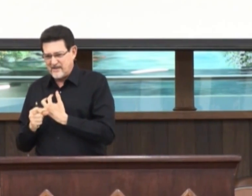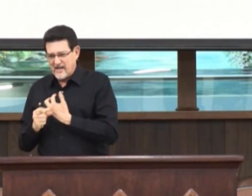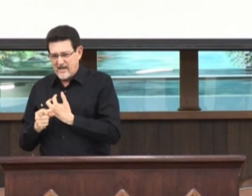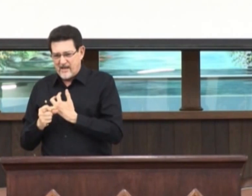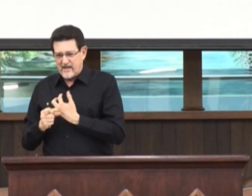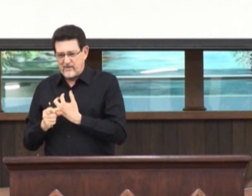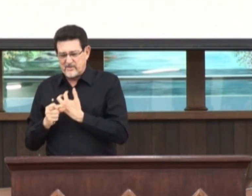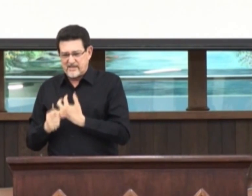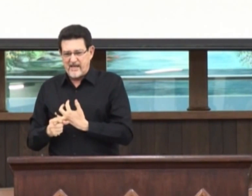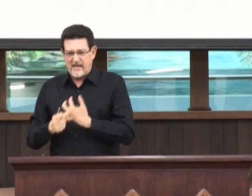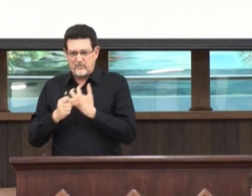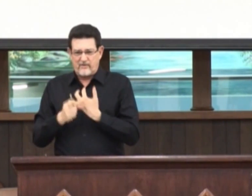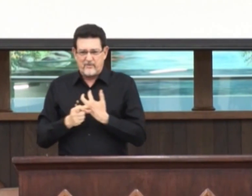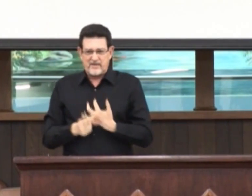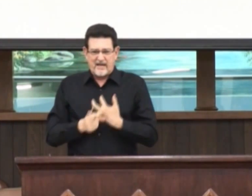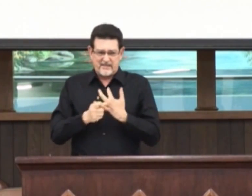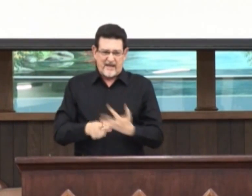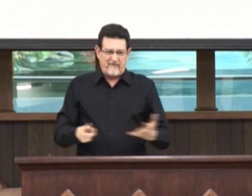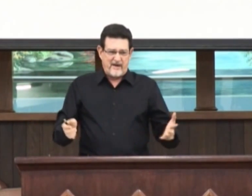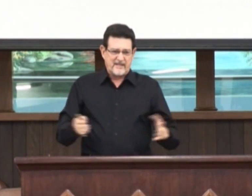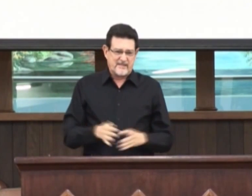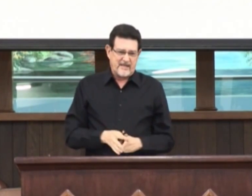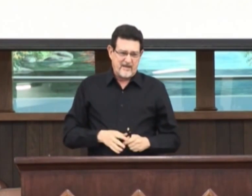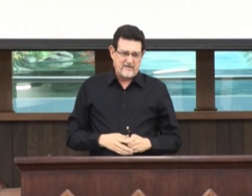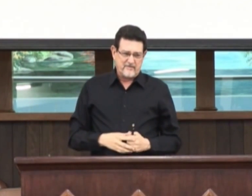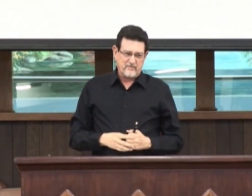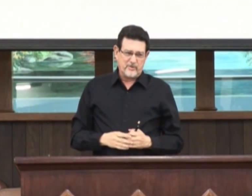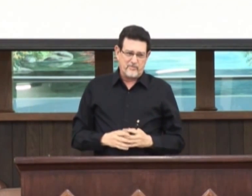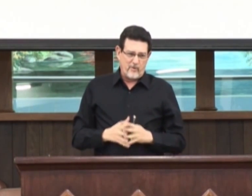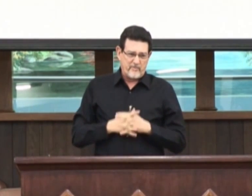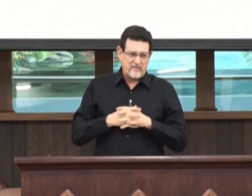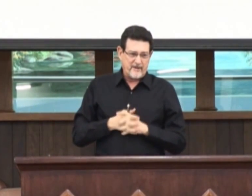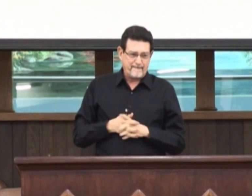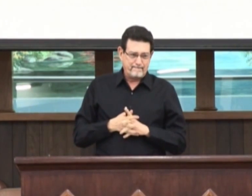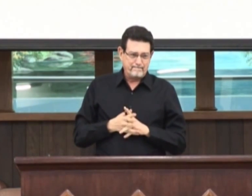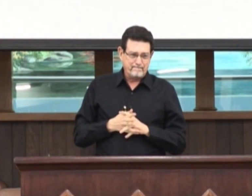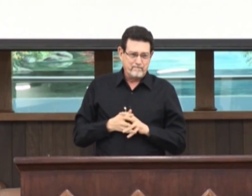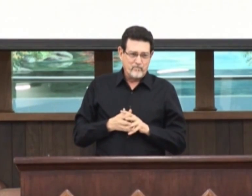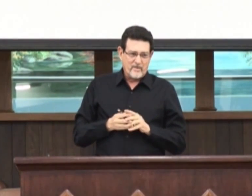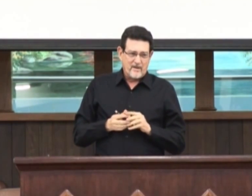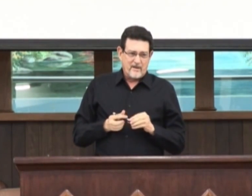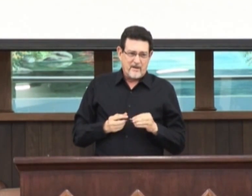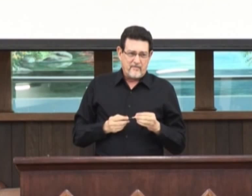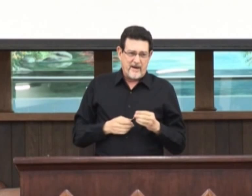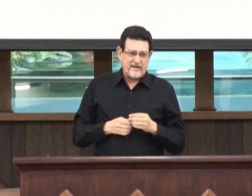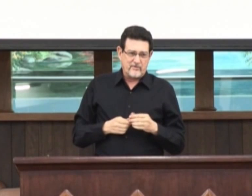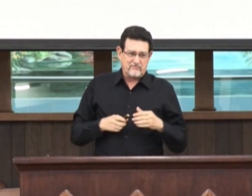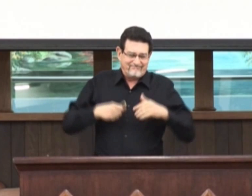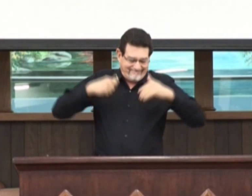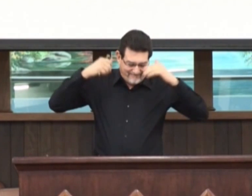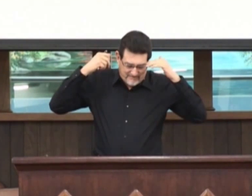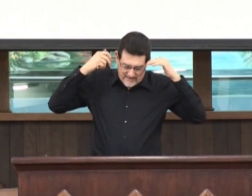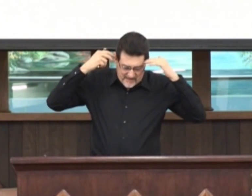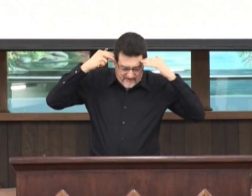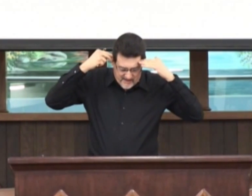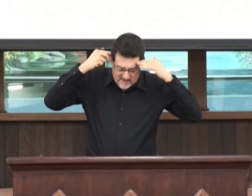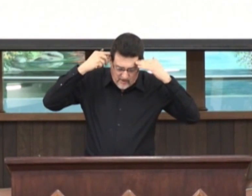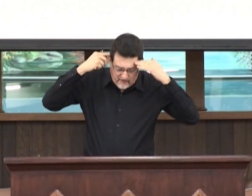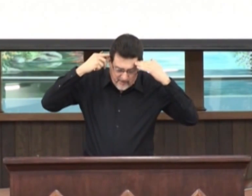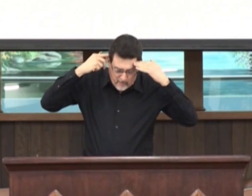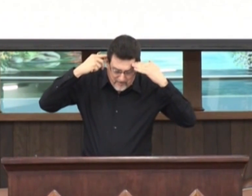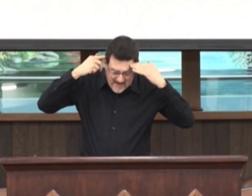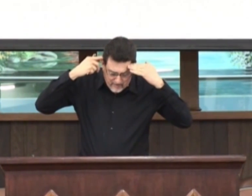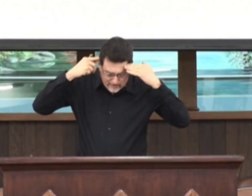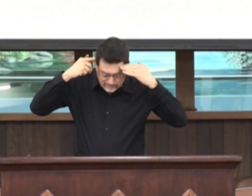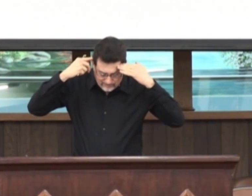vontade. E eu sei que a tua vontade, ela vai ser muito boa para mim. Pai, às vezes